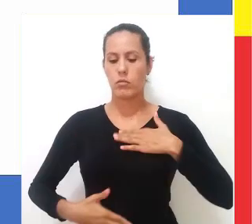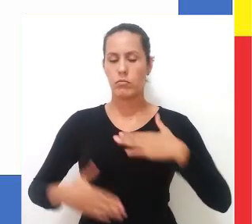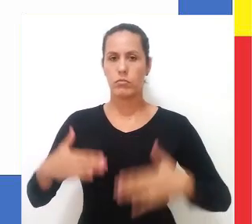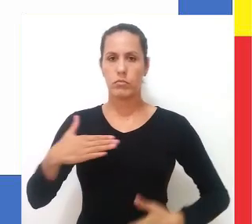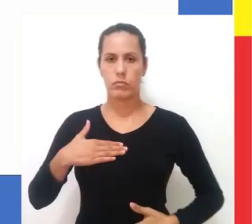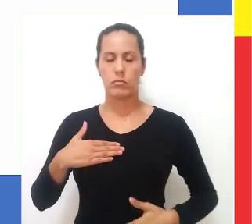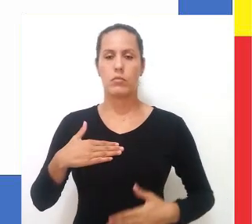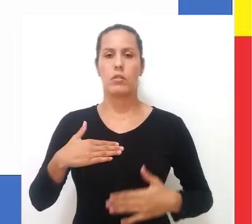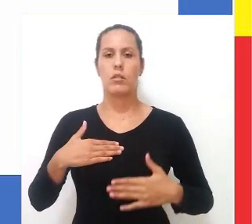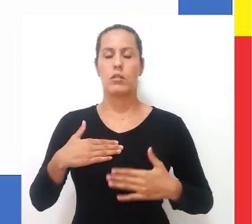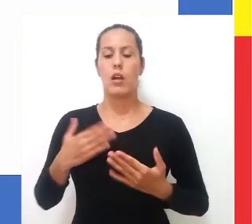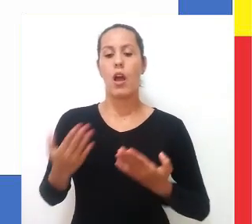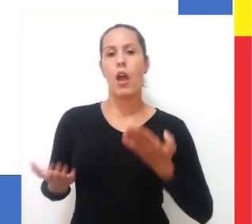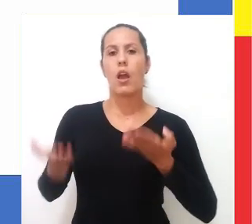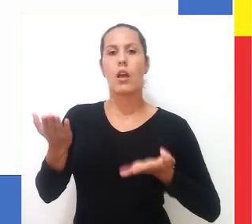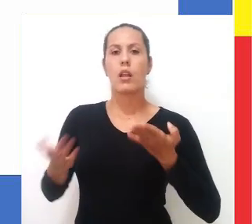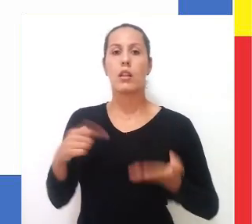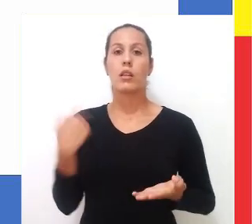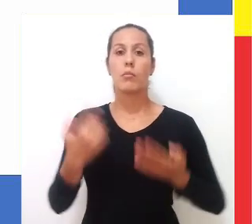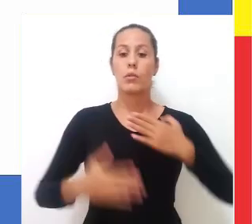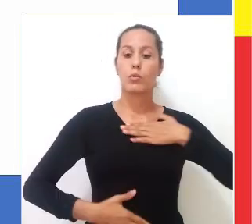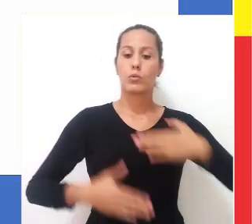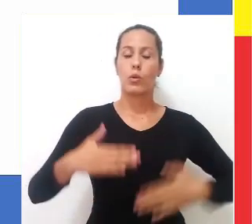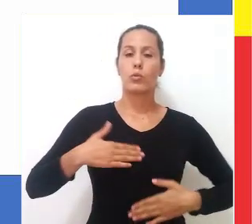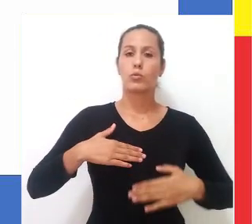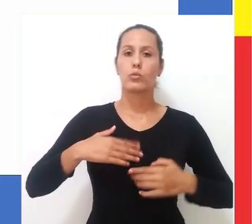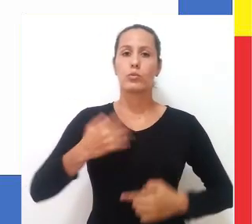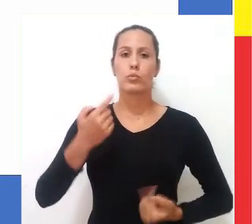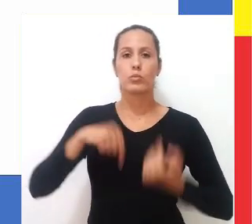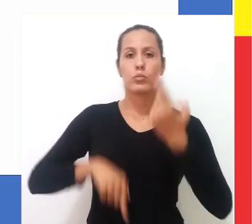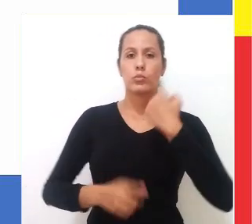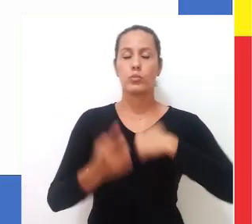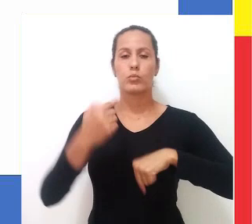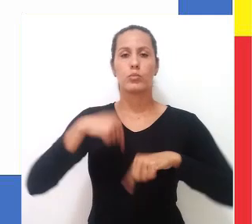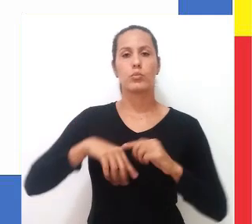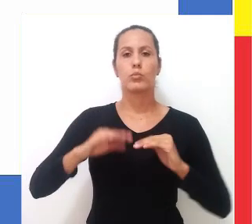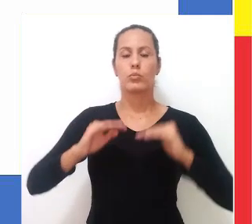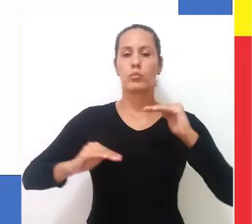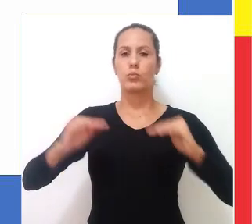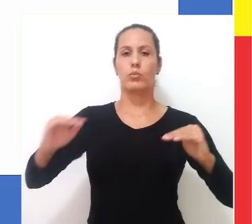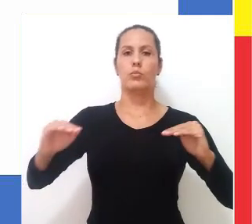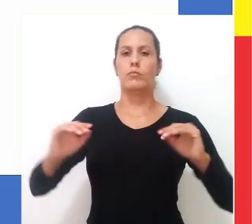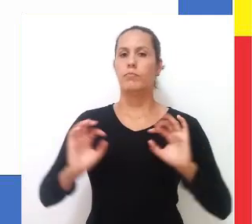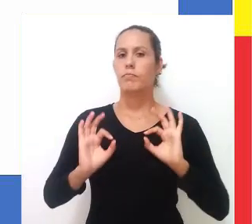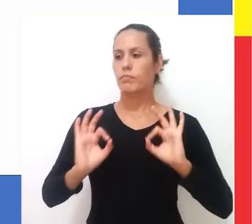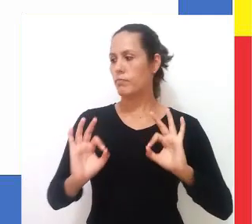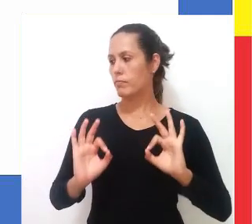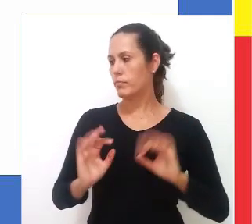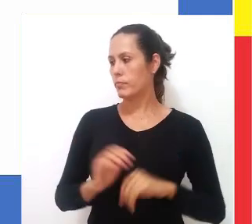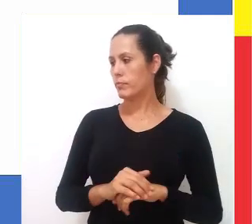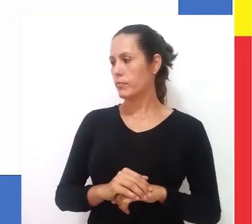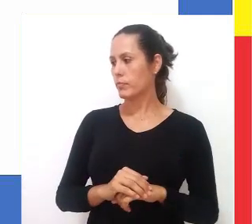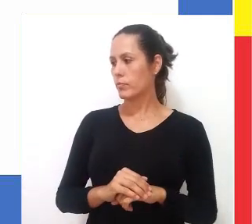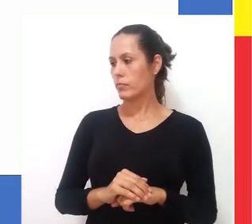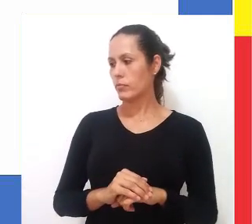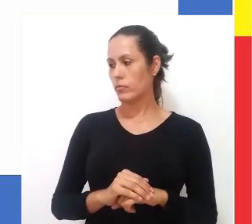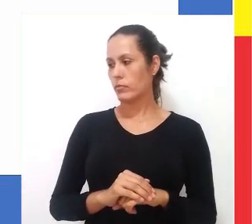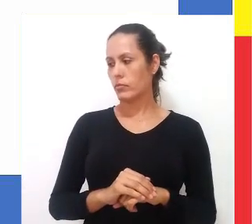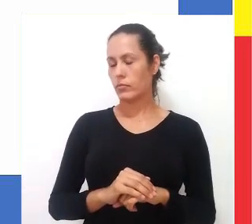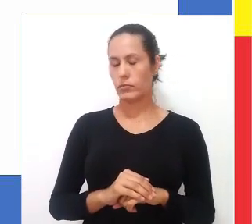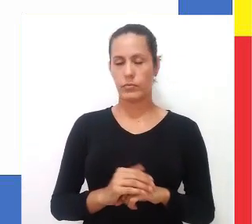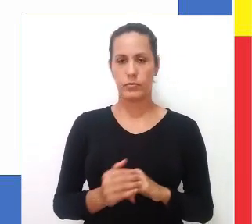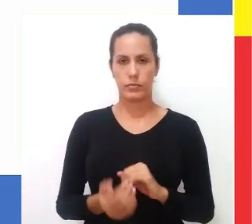Mantém equilibrado também o nosso sistema imunológico. Benefits of eating whole foods. Então, affecting weight